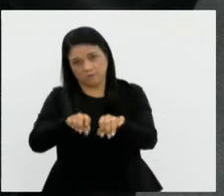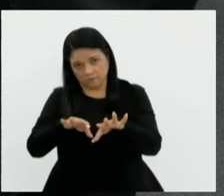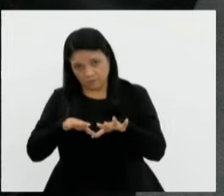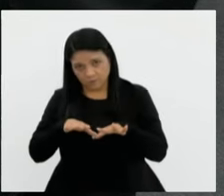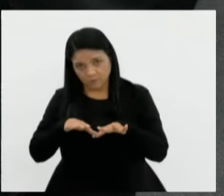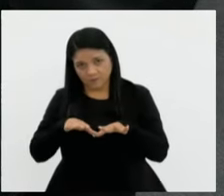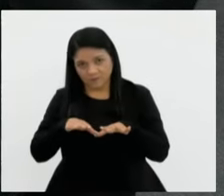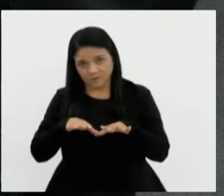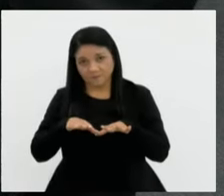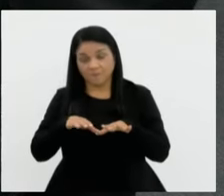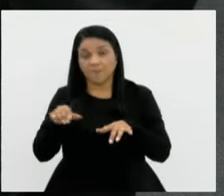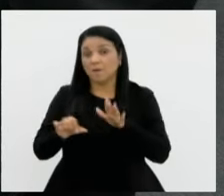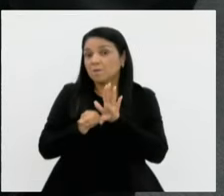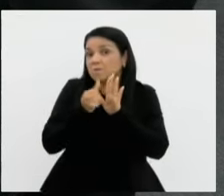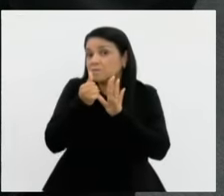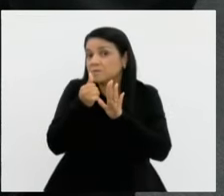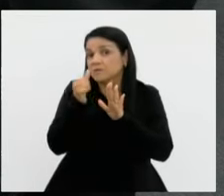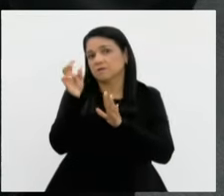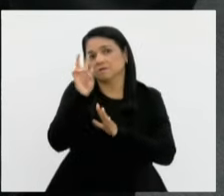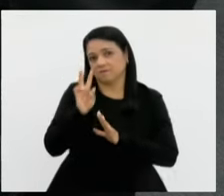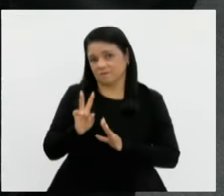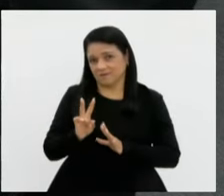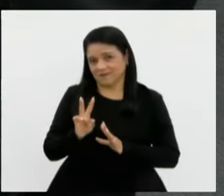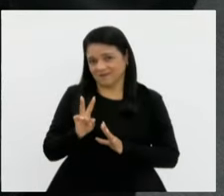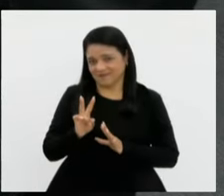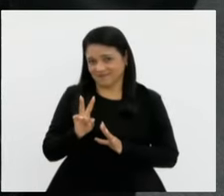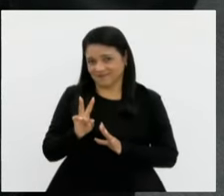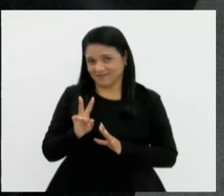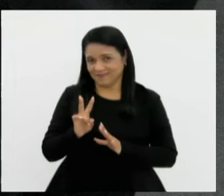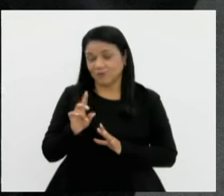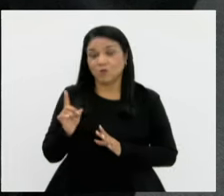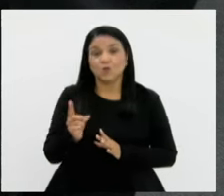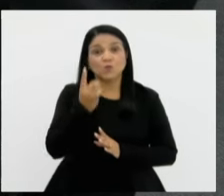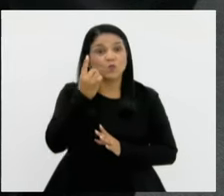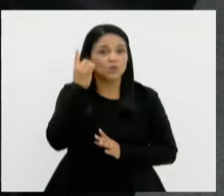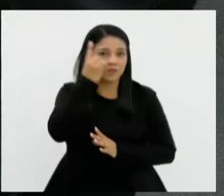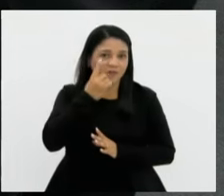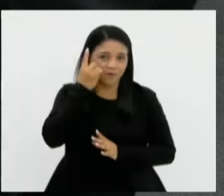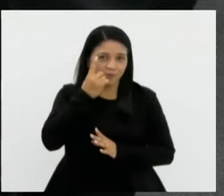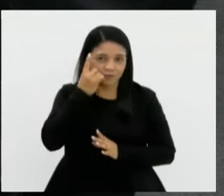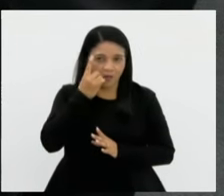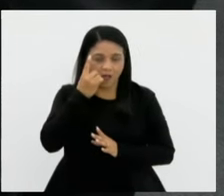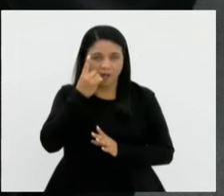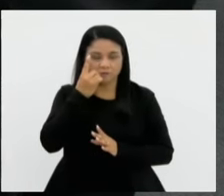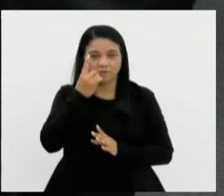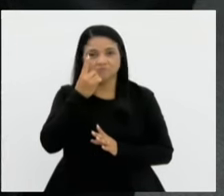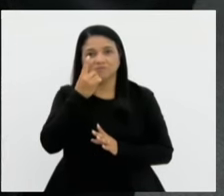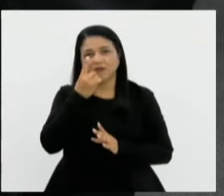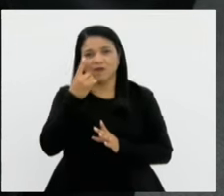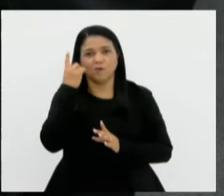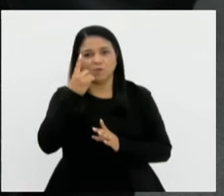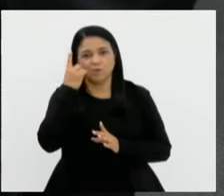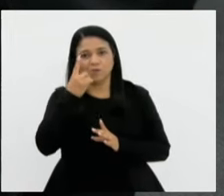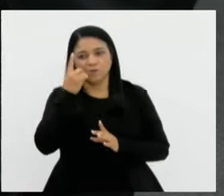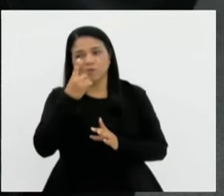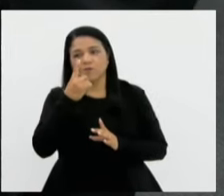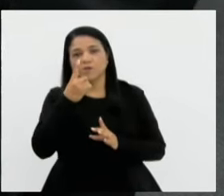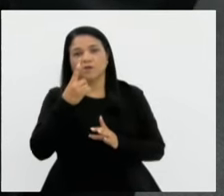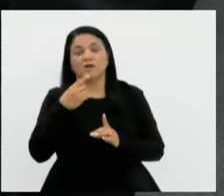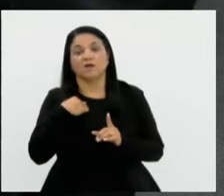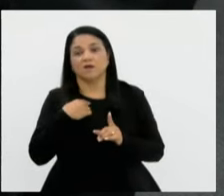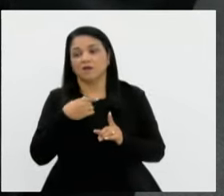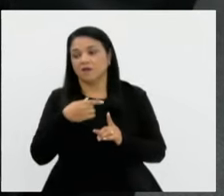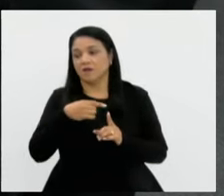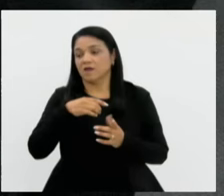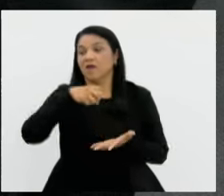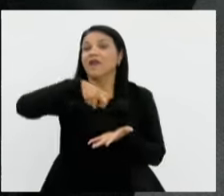primeira vez que, de forma sumária, um deputado se torna réu no Conselho de Ética dessa Casa, podendo, inclusive, perder